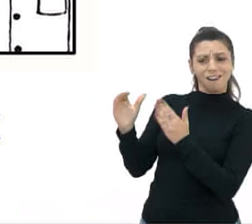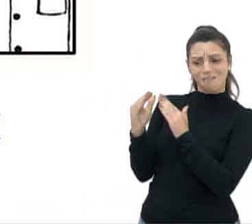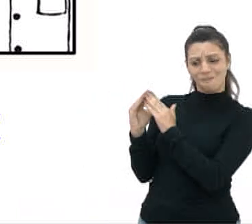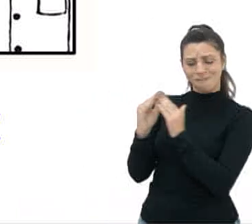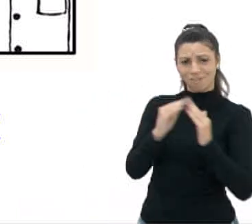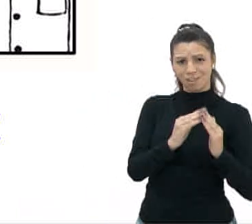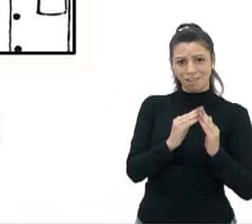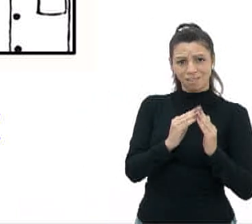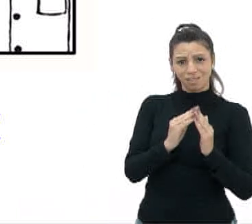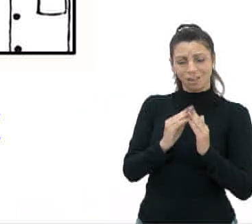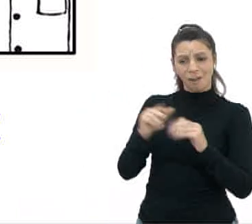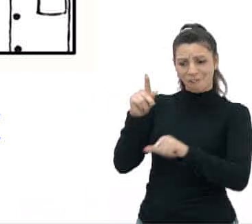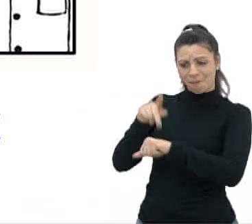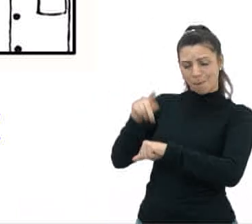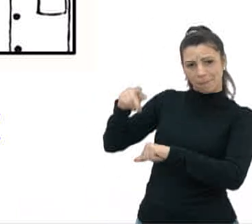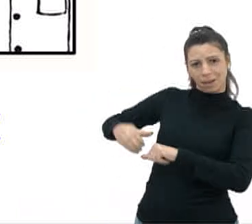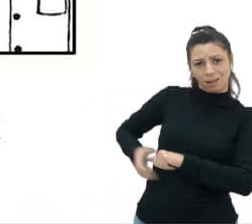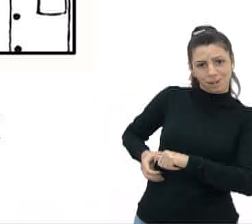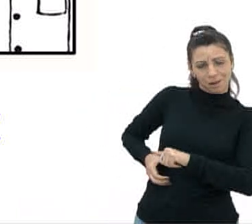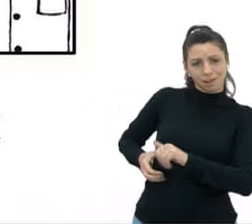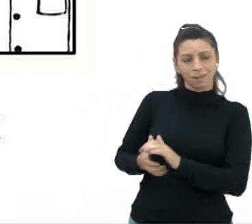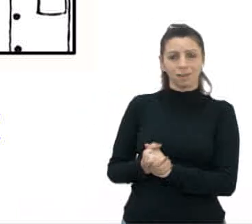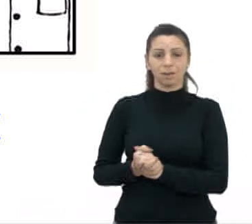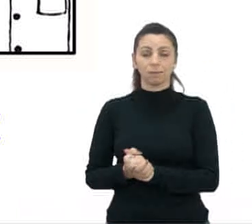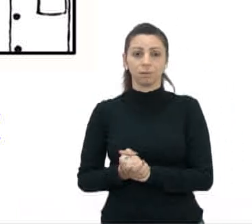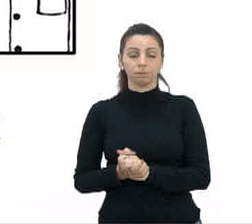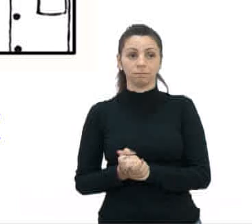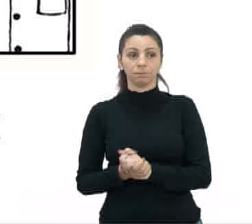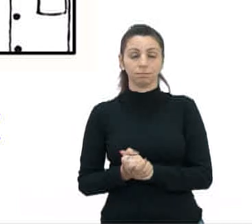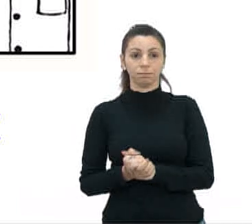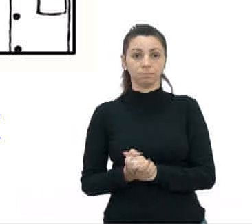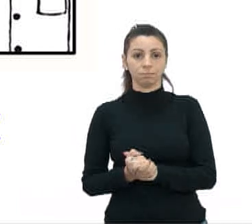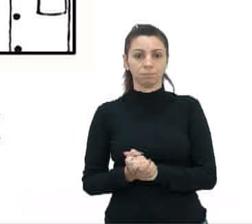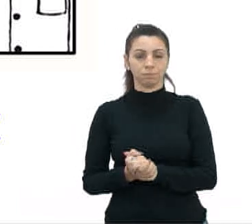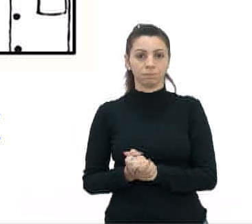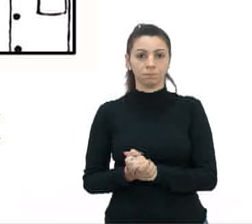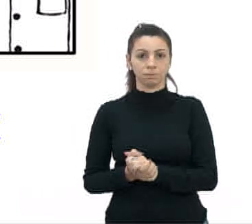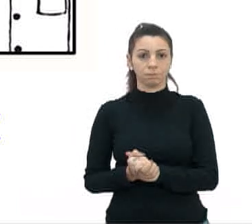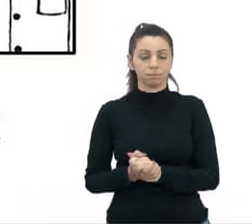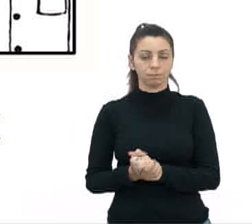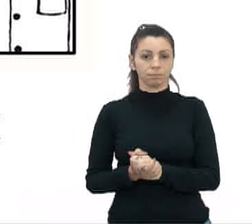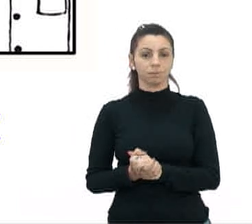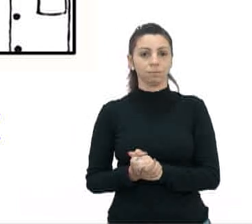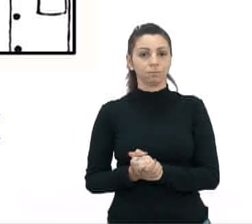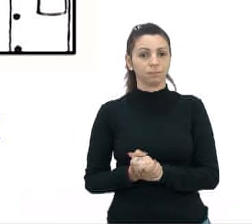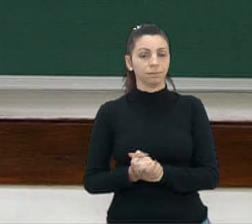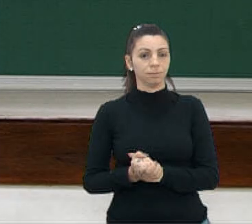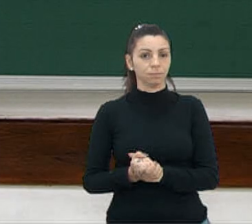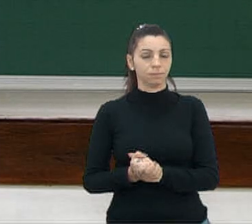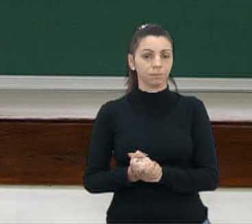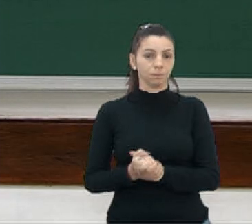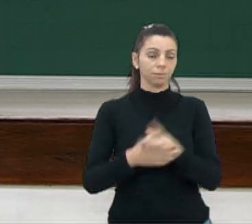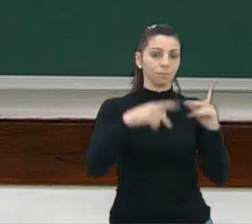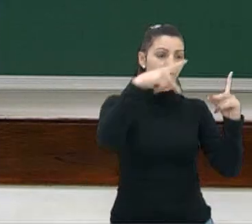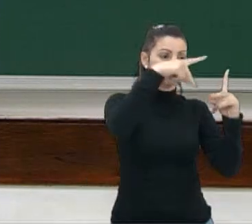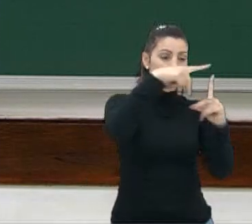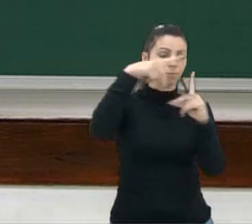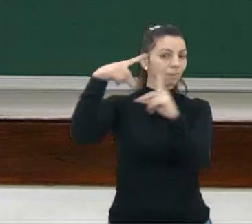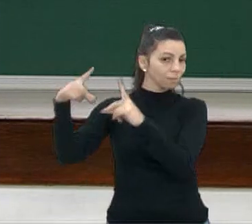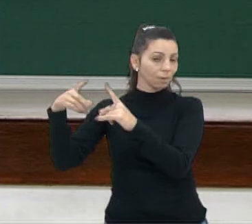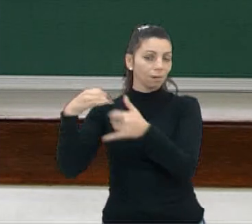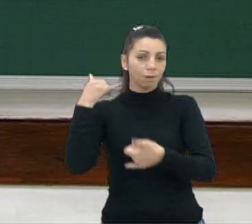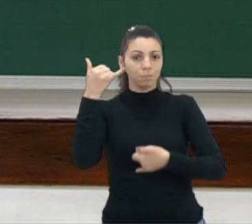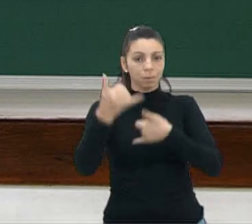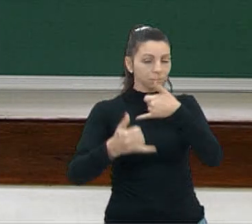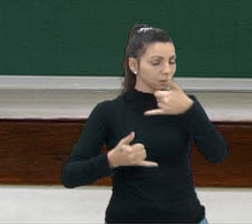com uma pedra no rim. No meio do Carlinho tinha uma pedra. Bom, essa tirinha já brinca, como